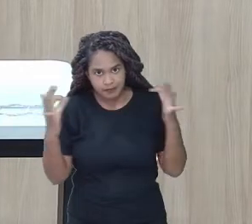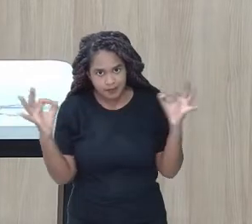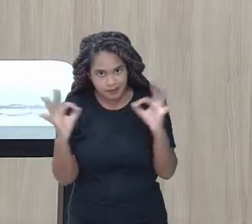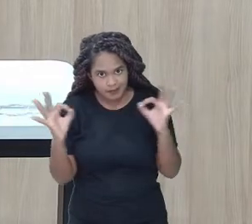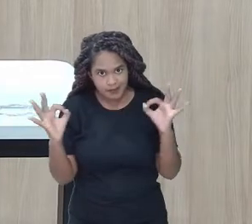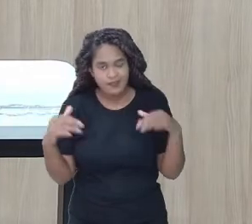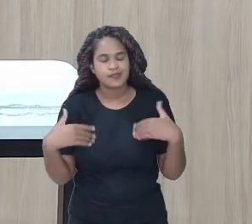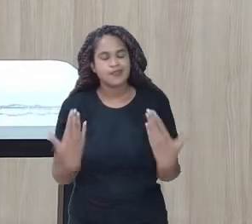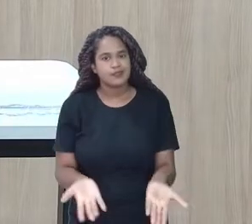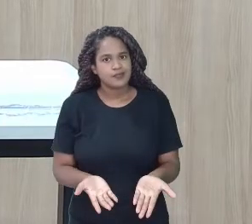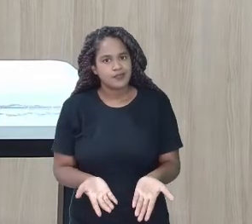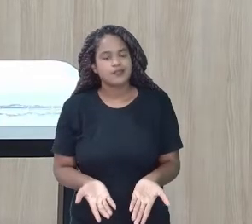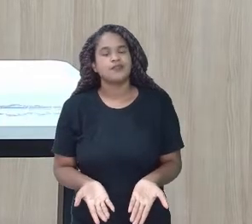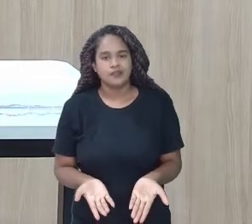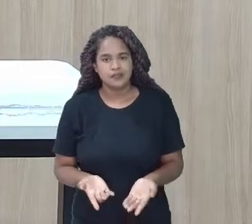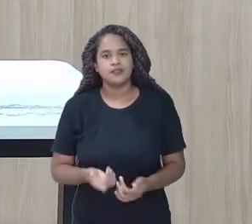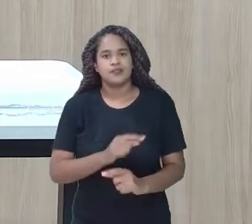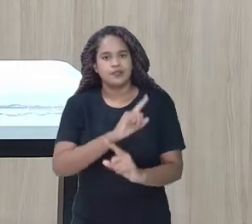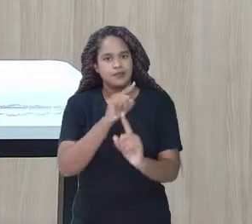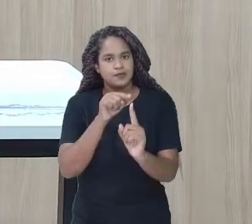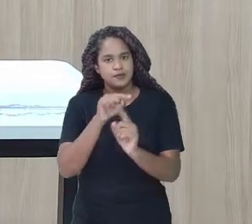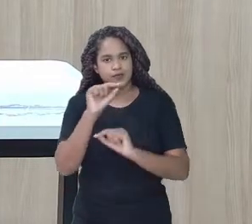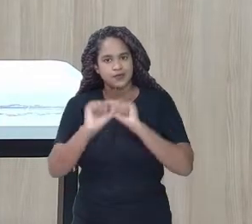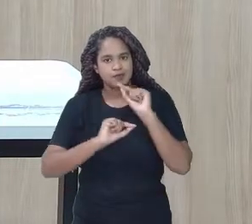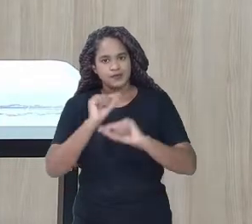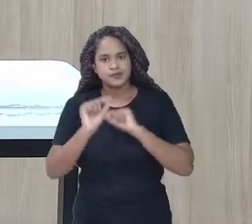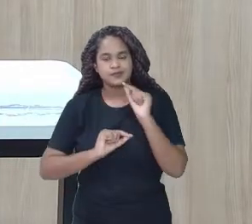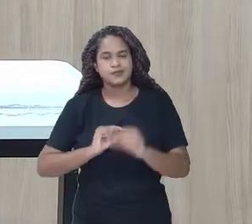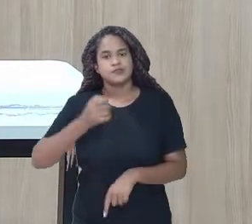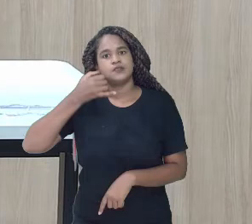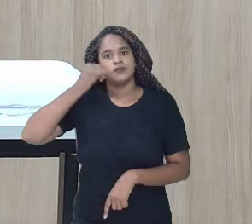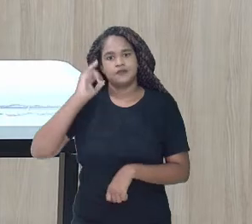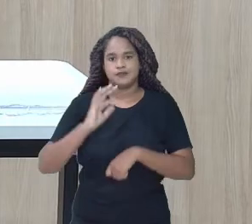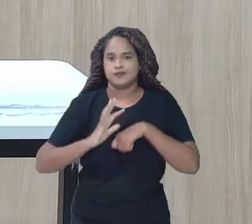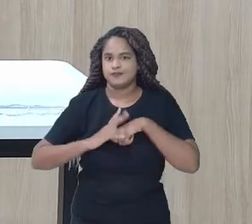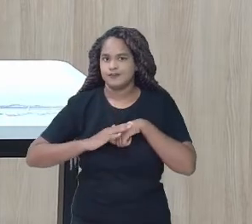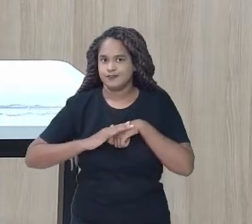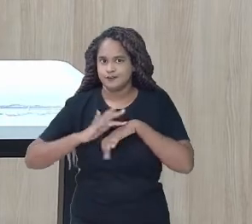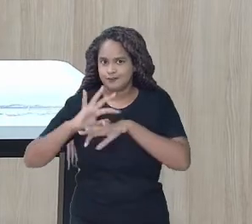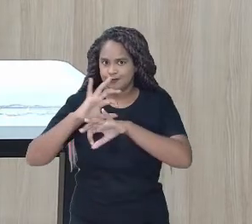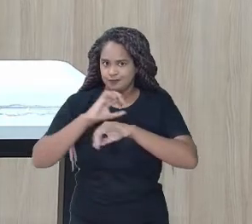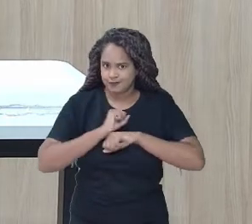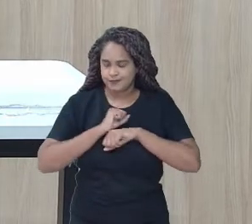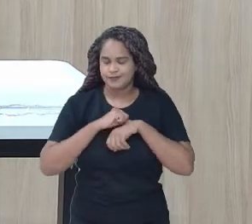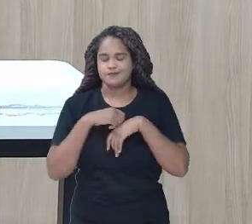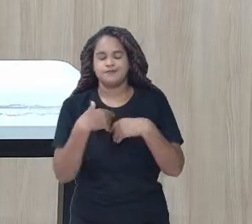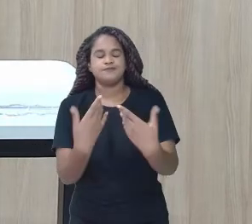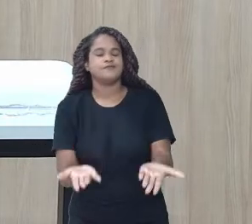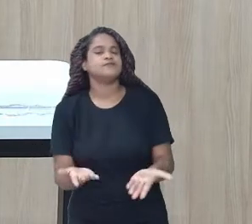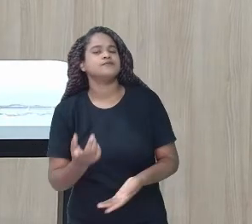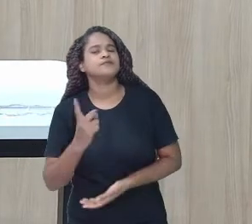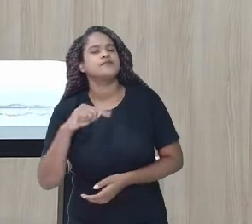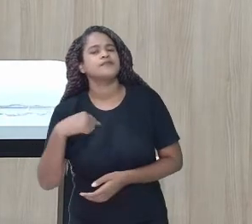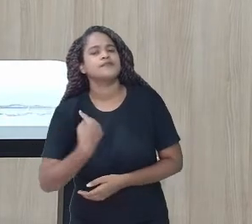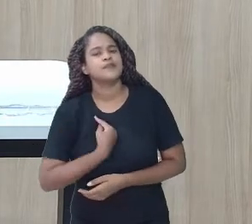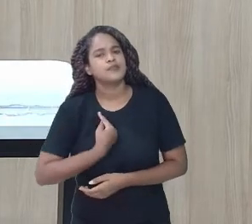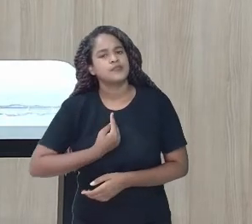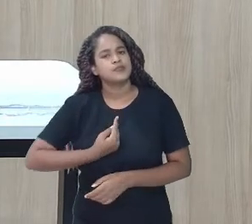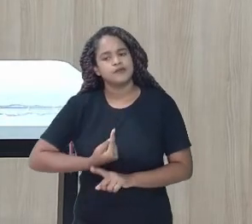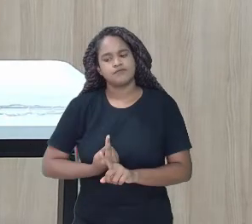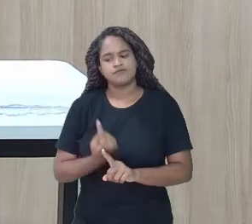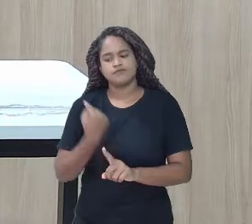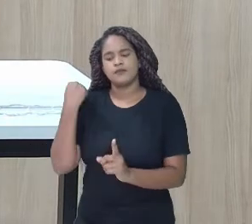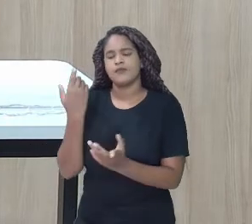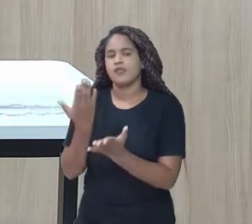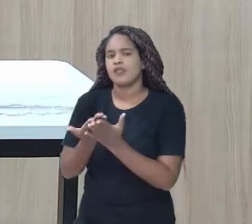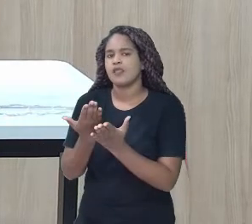então ficar alerta para que possam evitar uma série de doenças. E o que foi que nós vimos na nossa aula